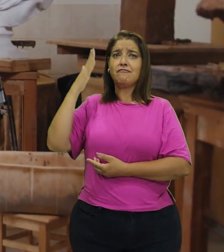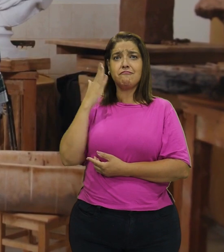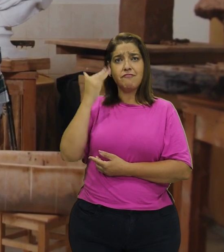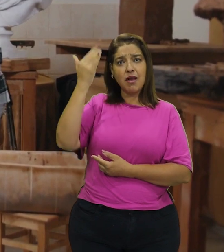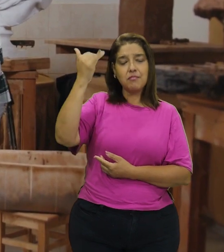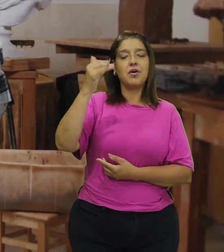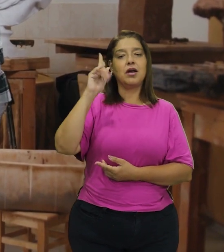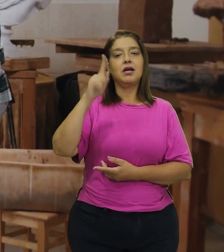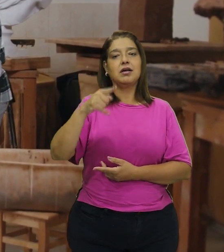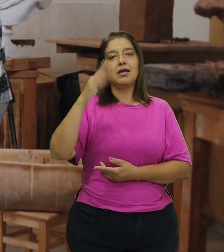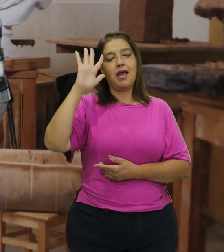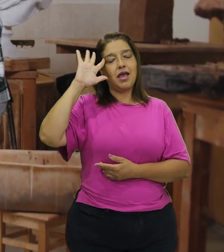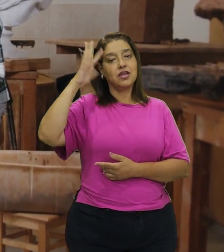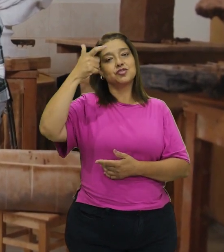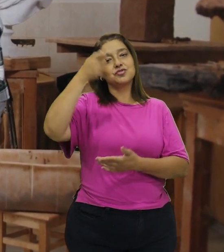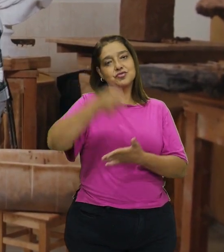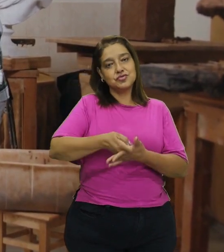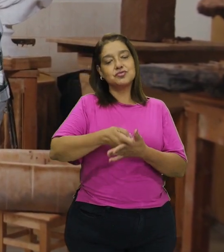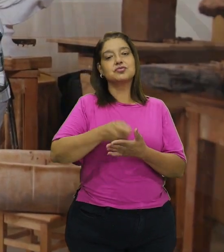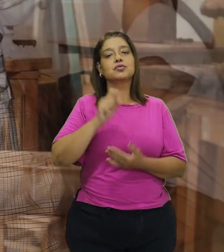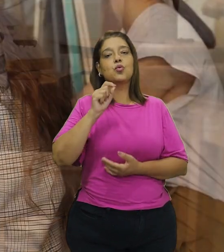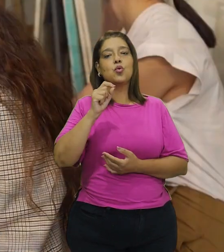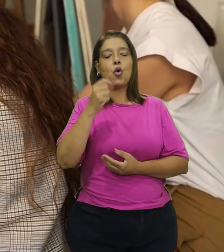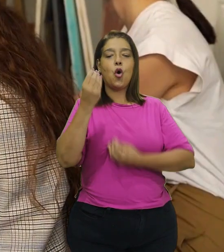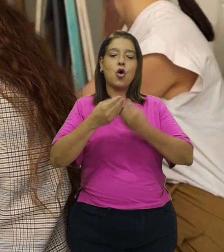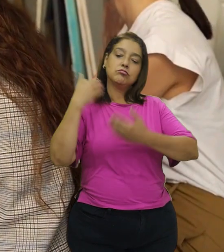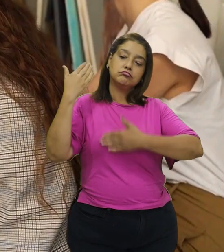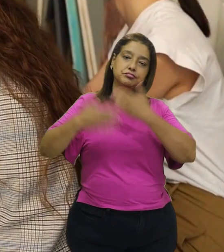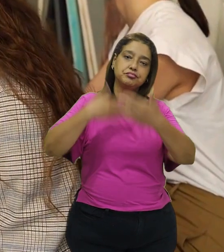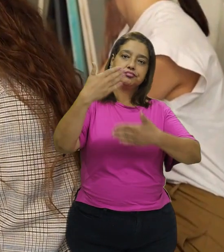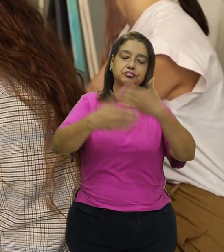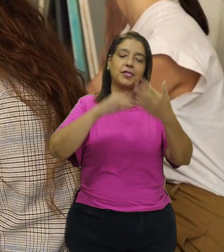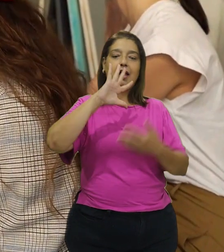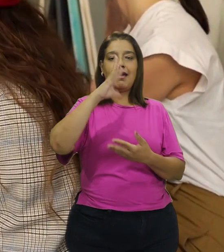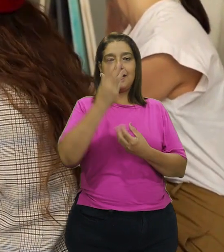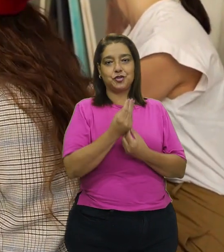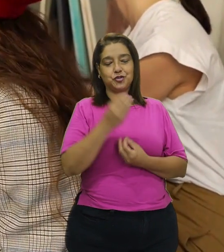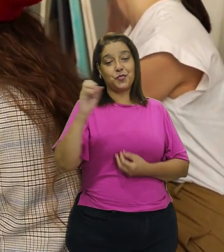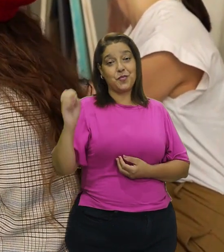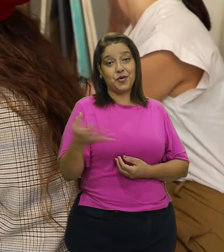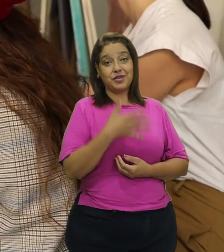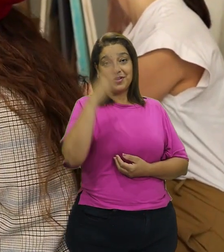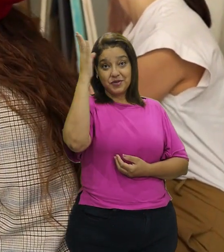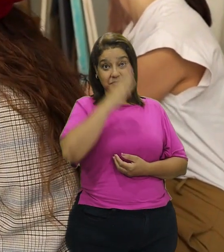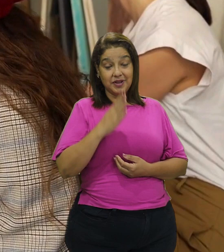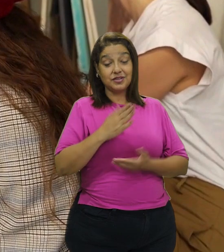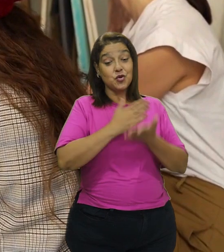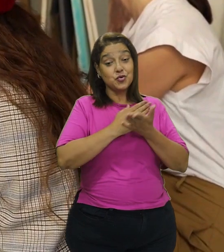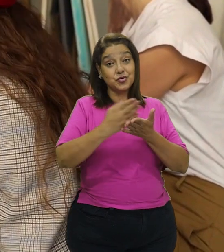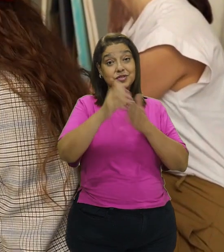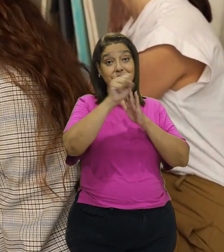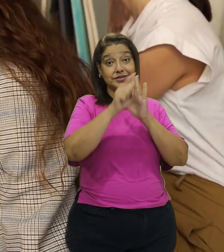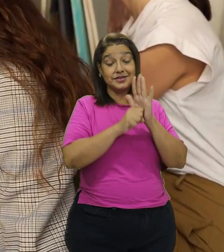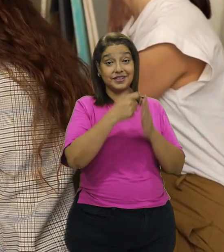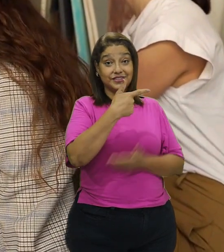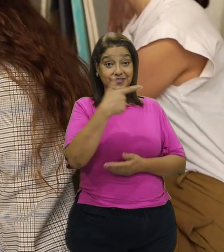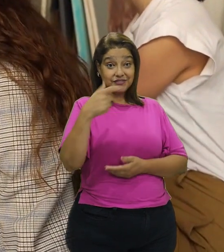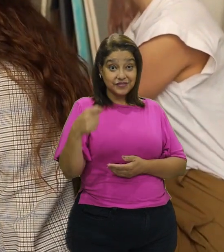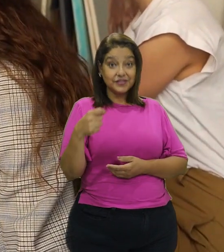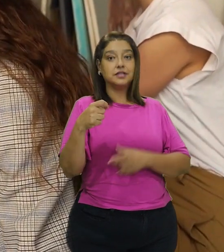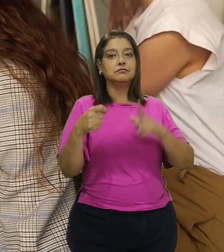foi decisivo para o desenvolvimento da arte moderna no Brasil. No início do século XX, o Brasil vivia um momento